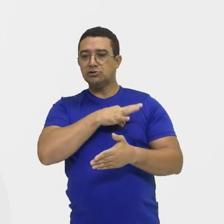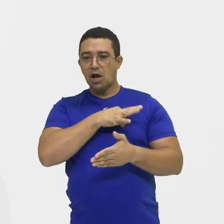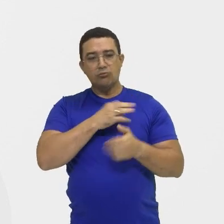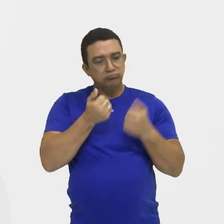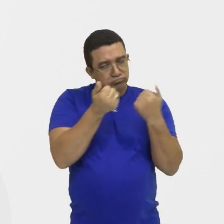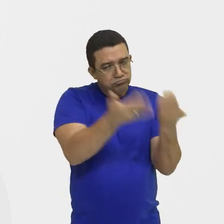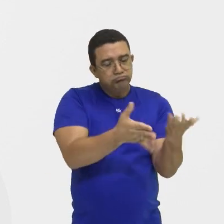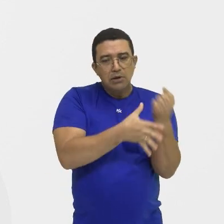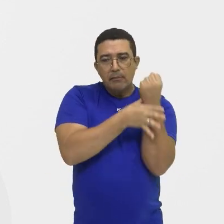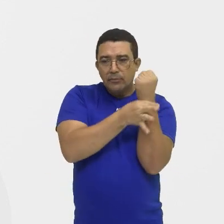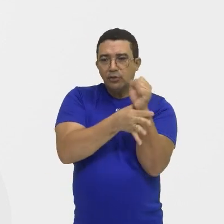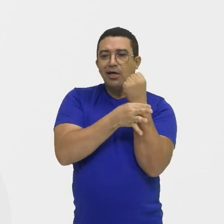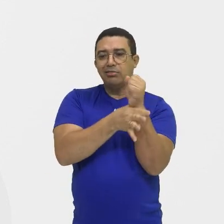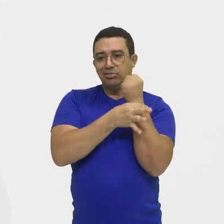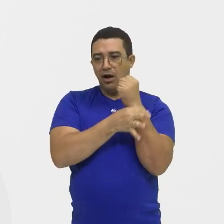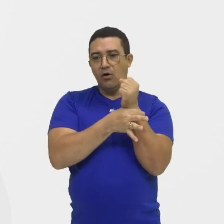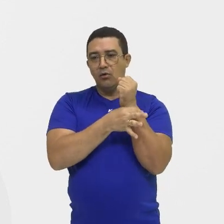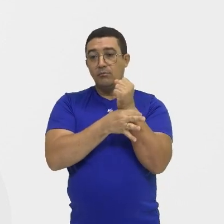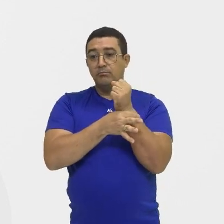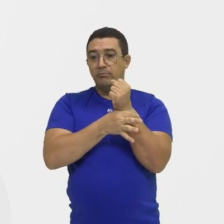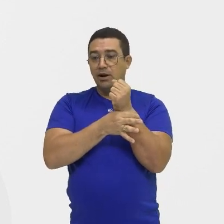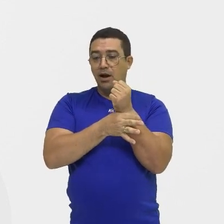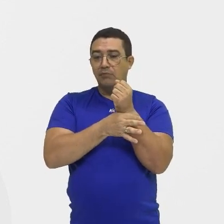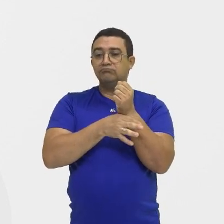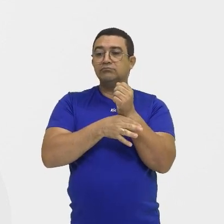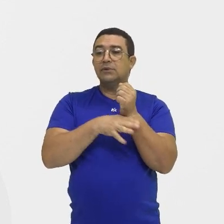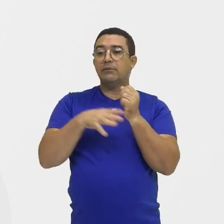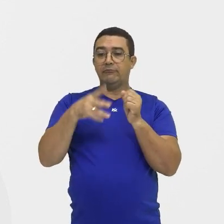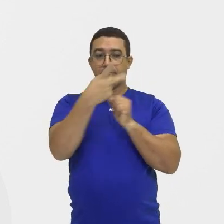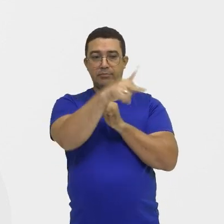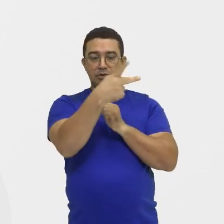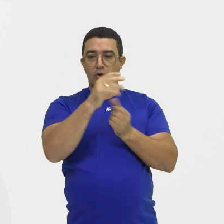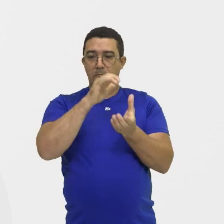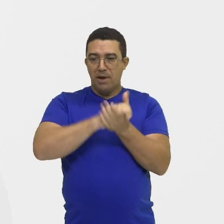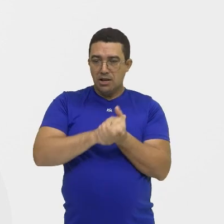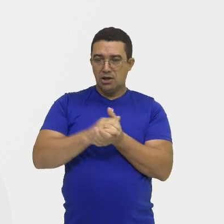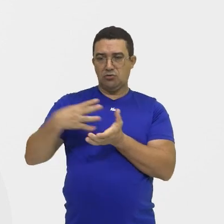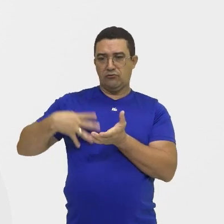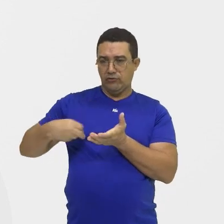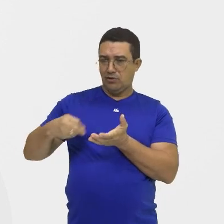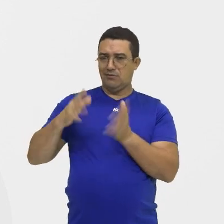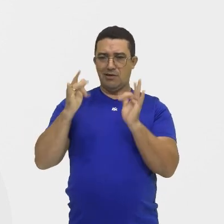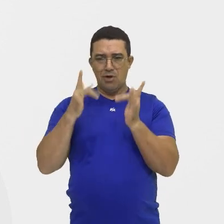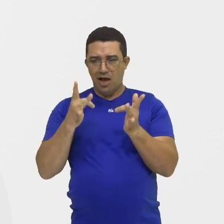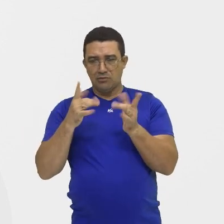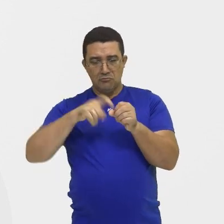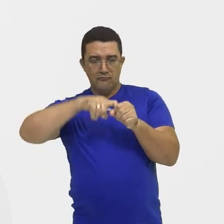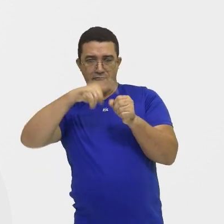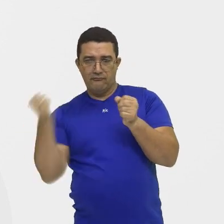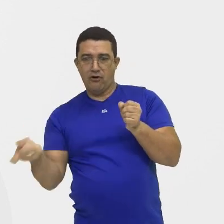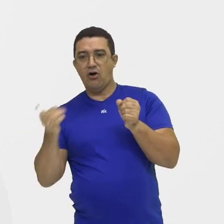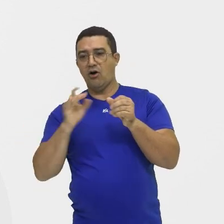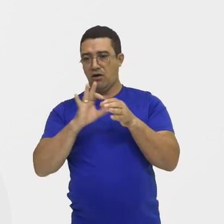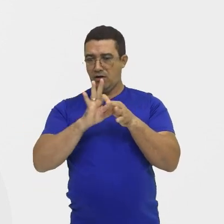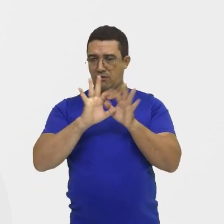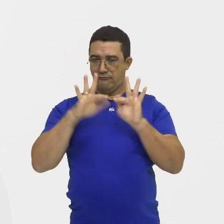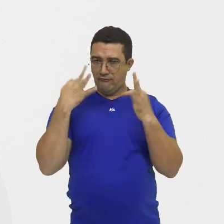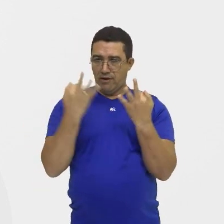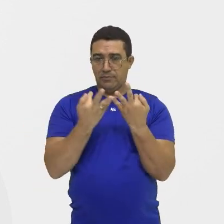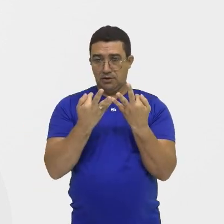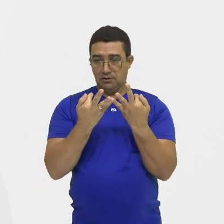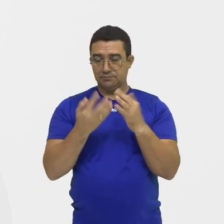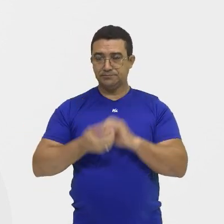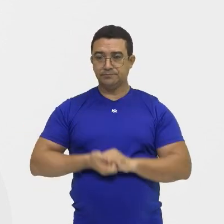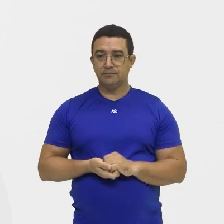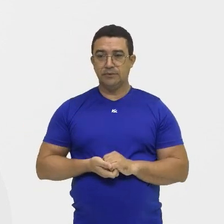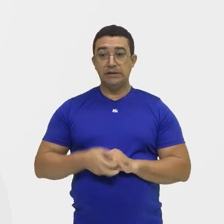para afastar a pessoa, o agressor, né? O marido agressor, o companheiro, o namorado agressor. Isso significa o quê, gente? Que na